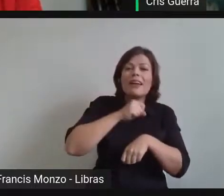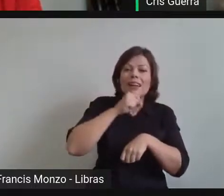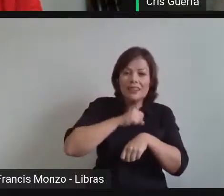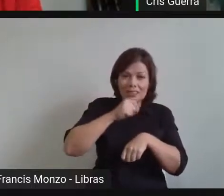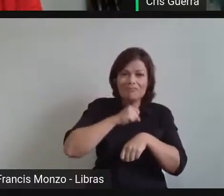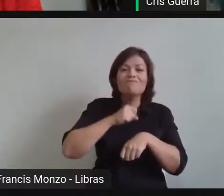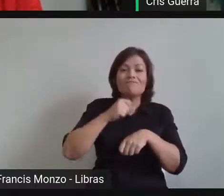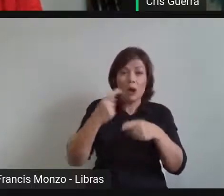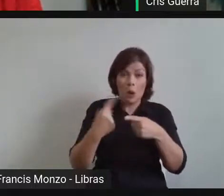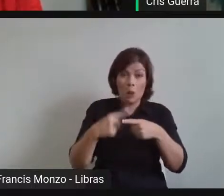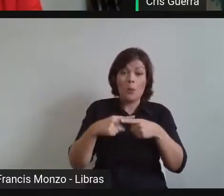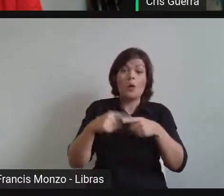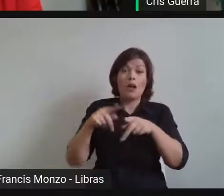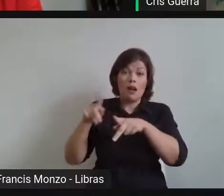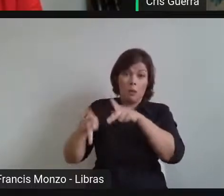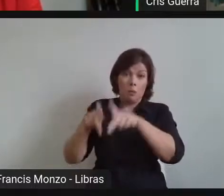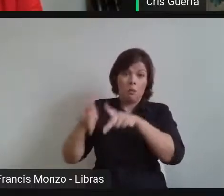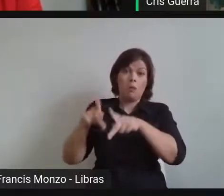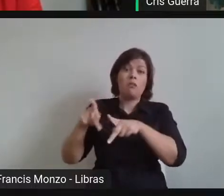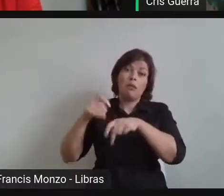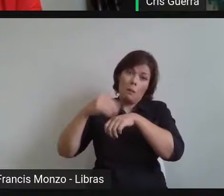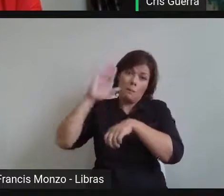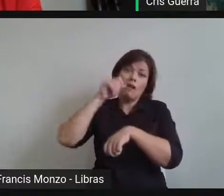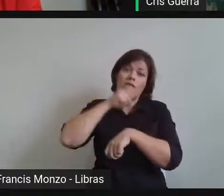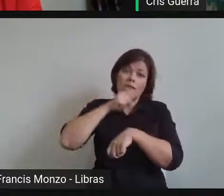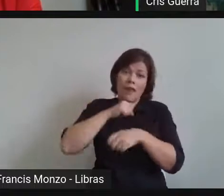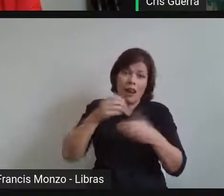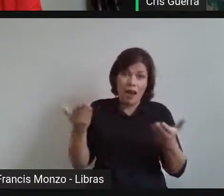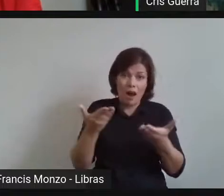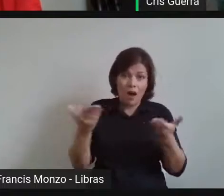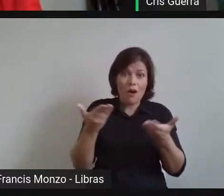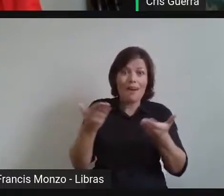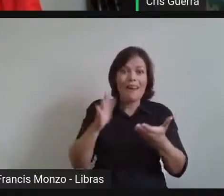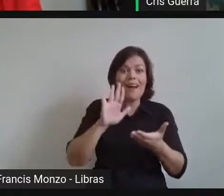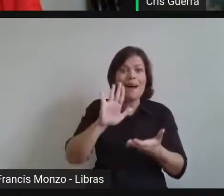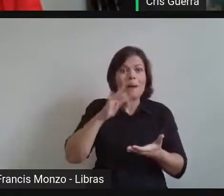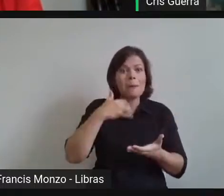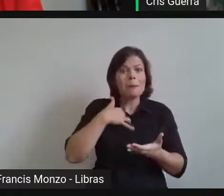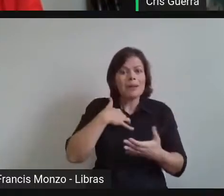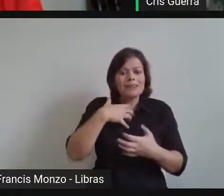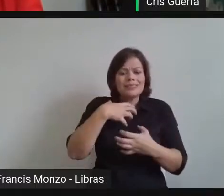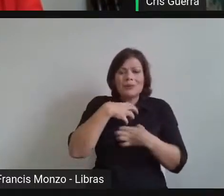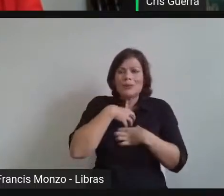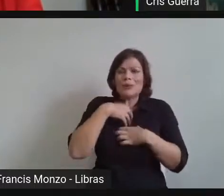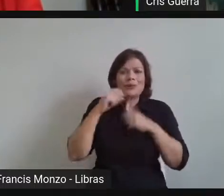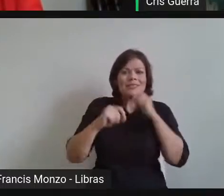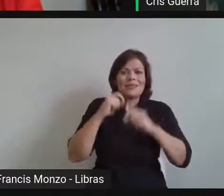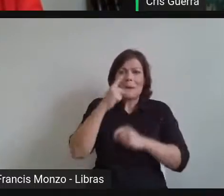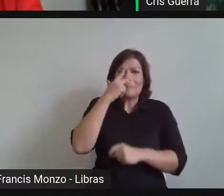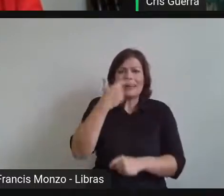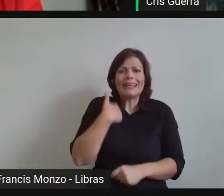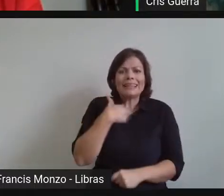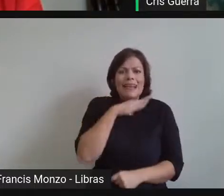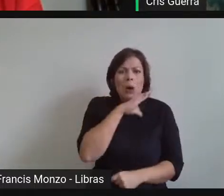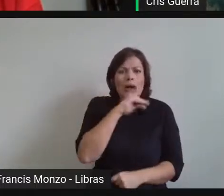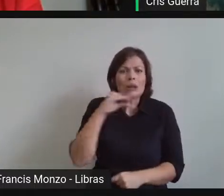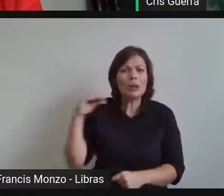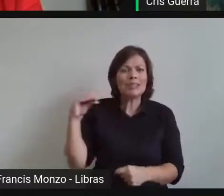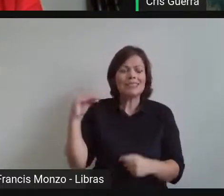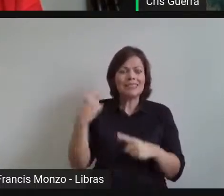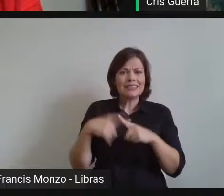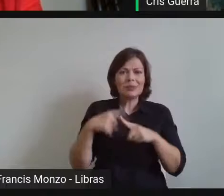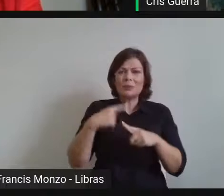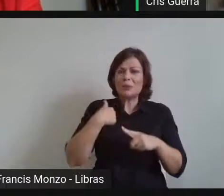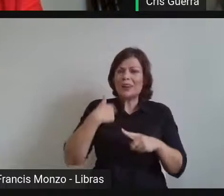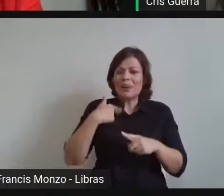uma nova velhice e eu tô igual adolescente com essa ideia da nova velhice. Porque eu tô descobrindo tanta coisa interessante. Eu